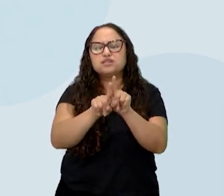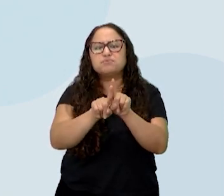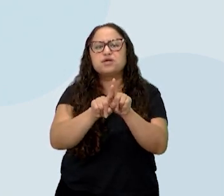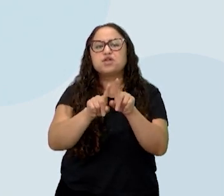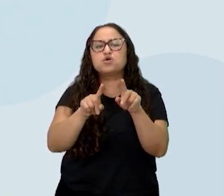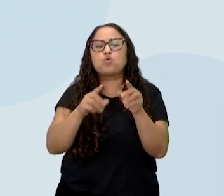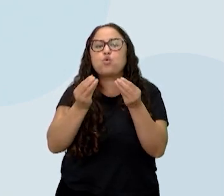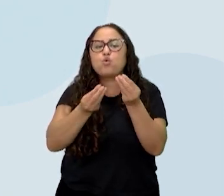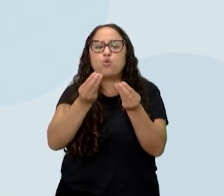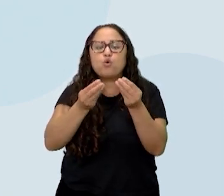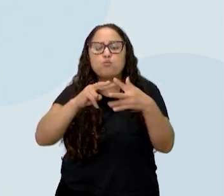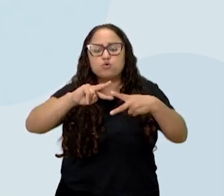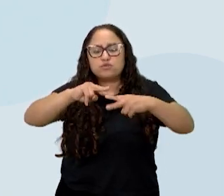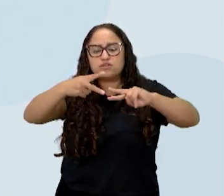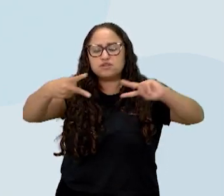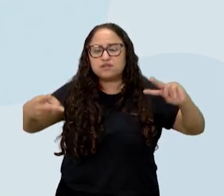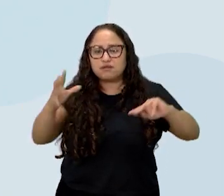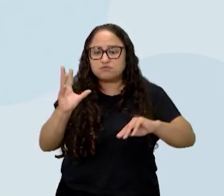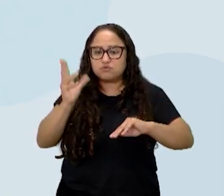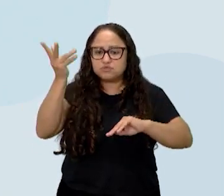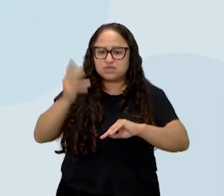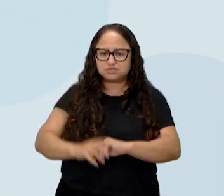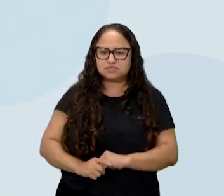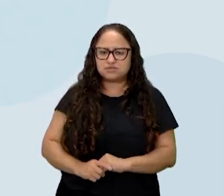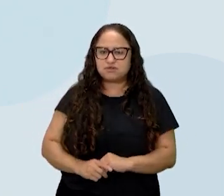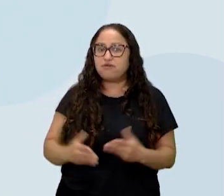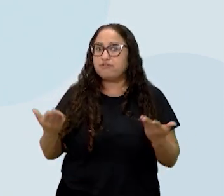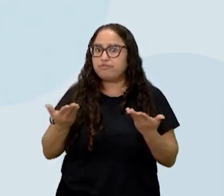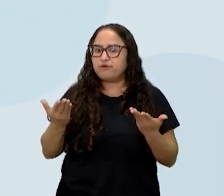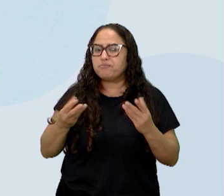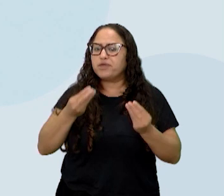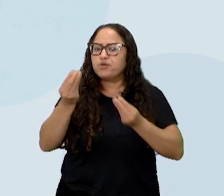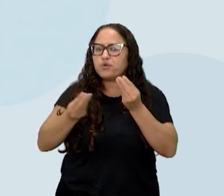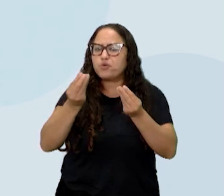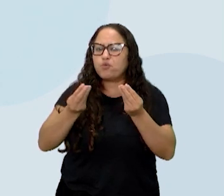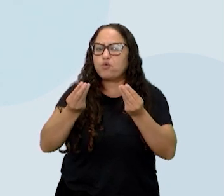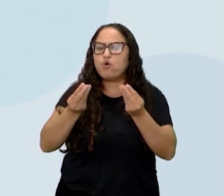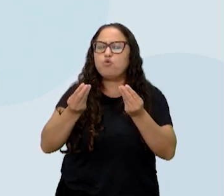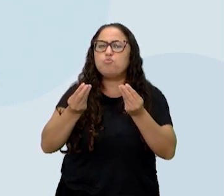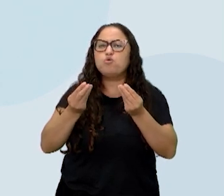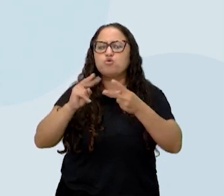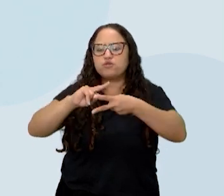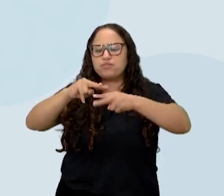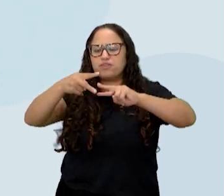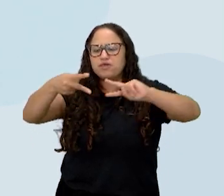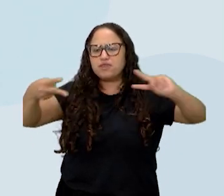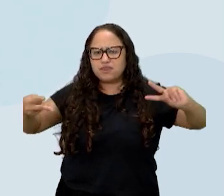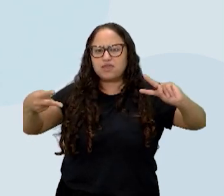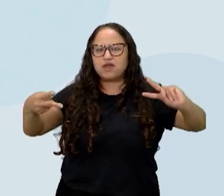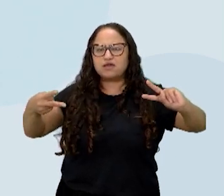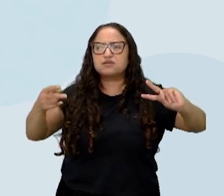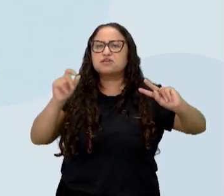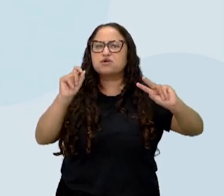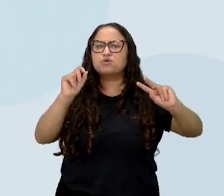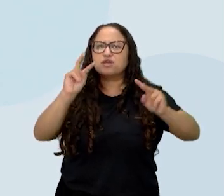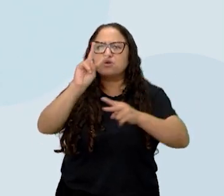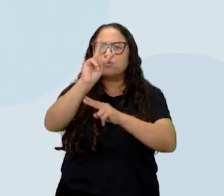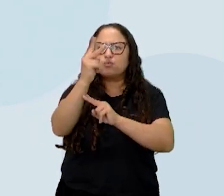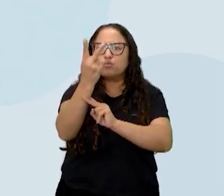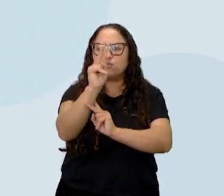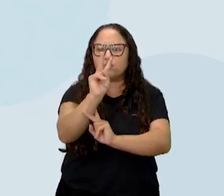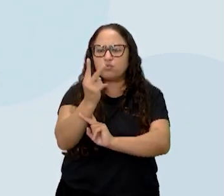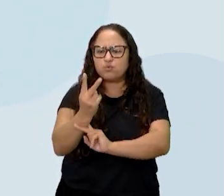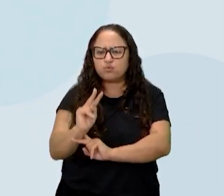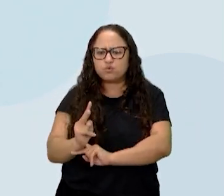do DNA e a gente vai ver o DNA como um modelo de dupla hélice, que é o modelo mais